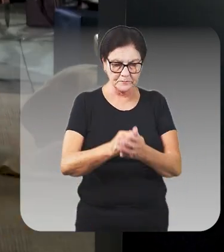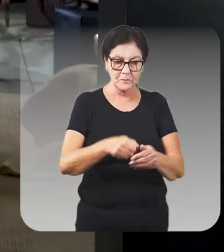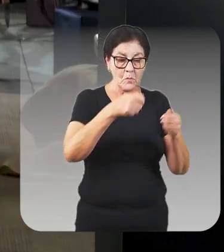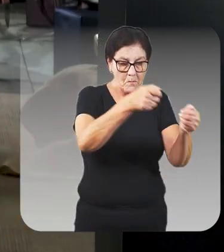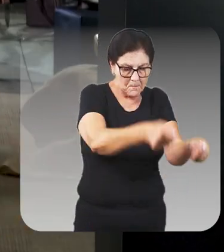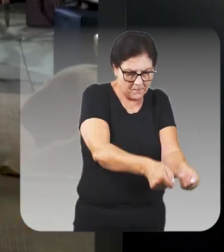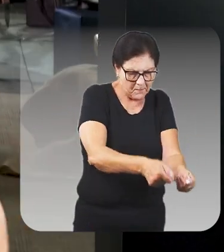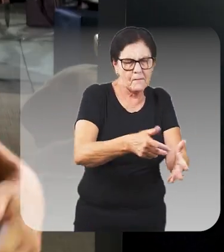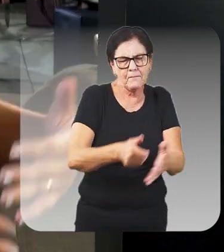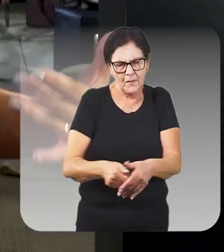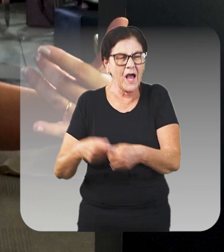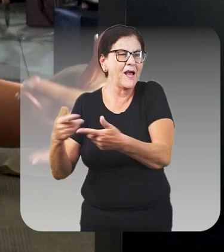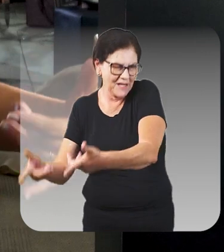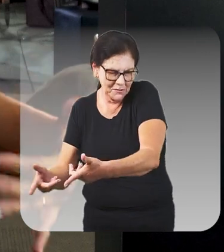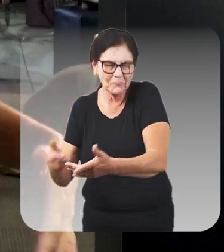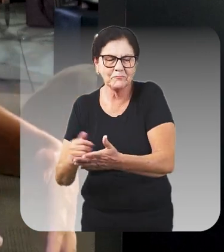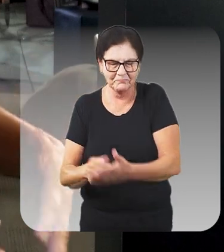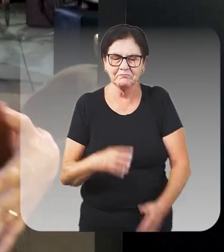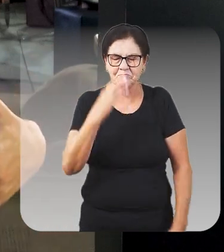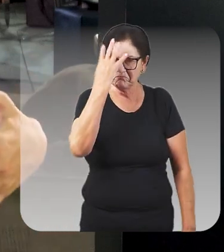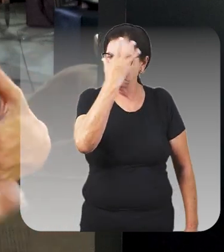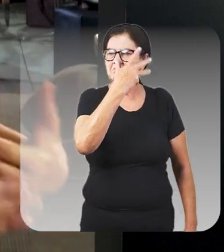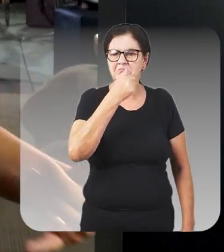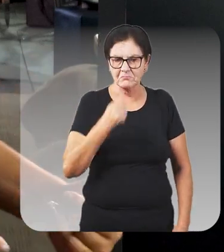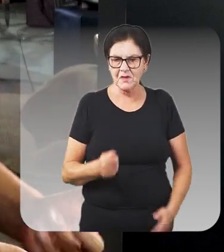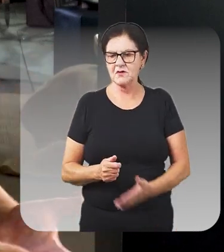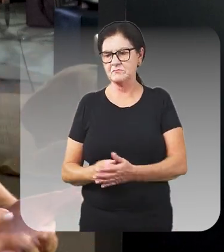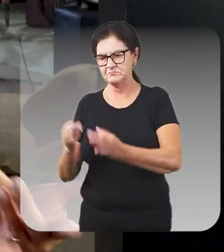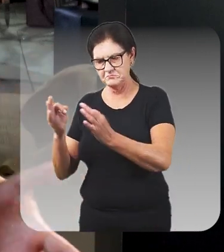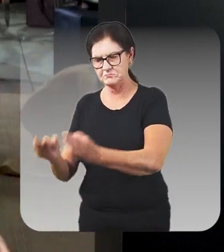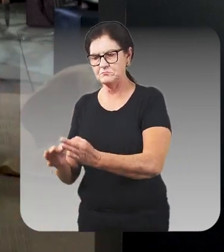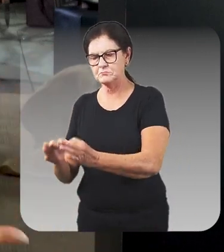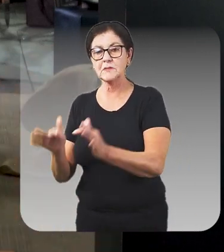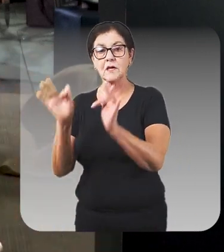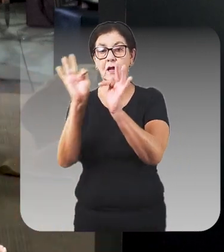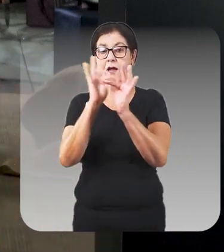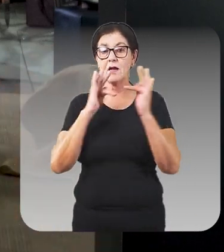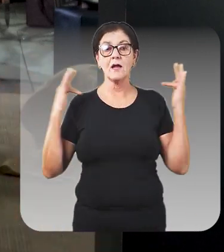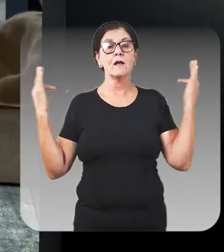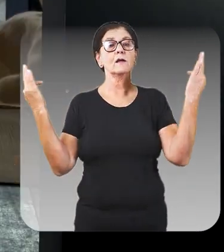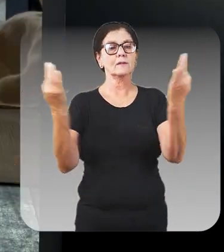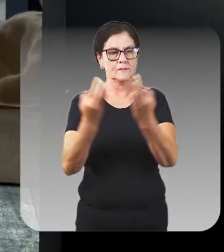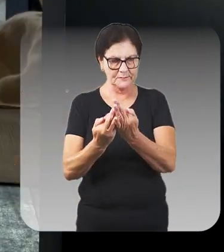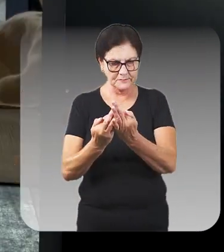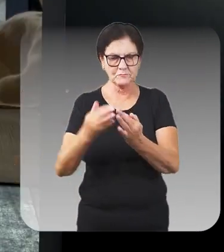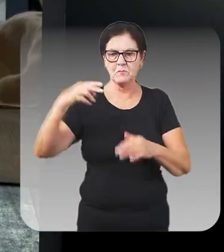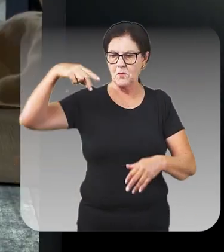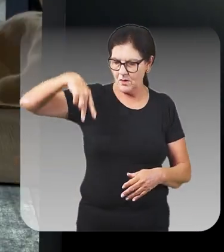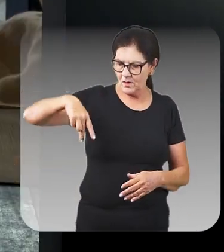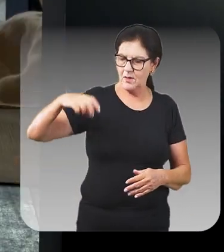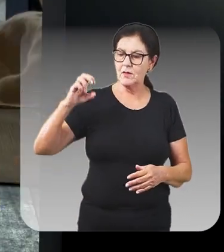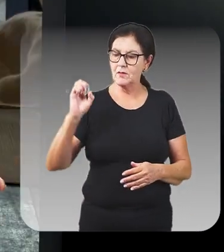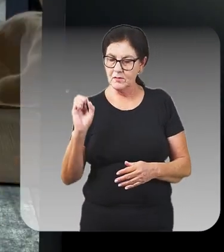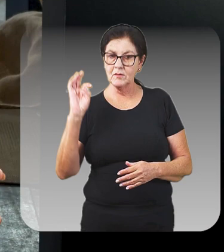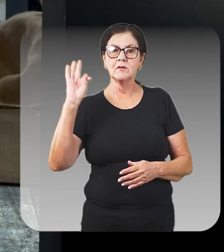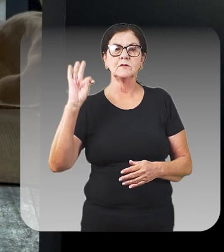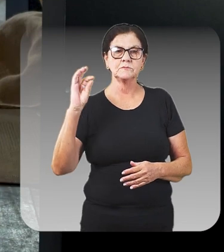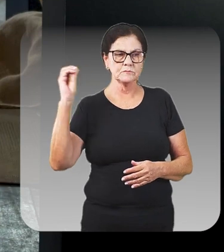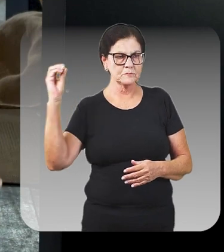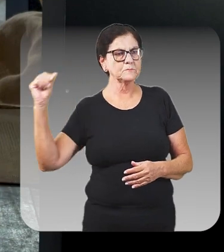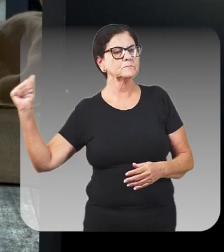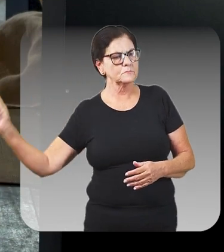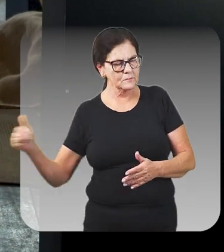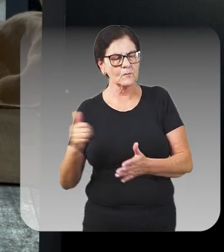família Newton Prado. Fizeram uma recepção muito bonita para a família Newton Prado. Foi uma inauguração